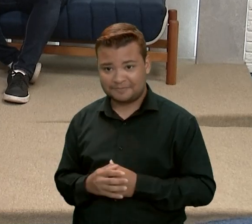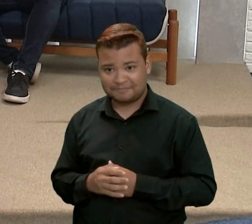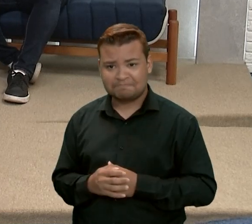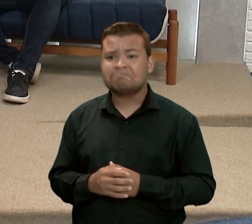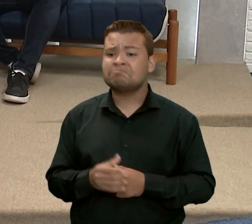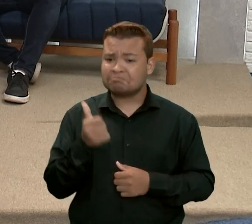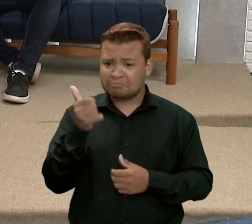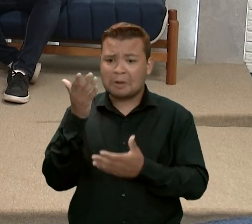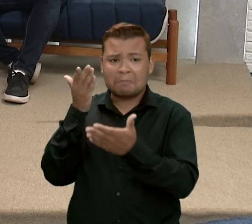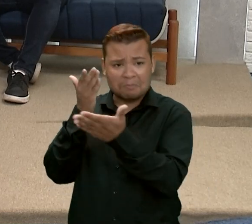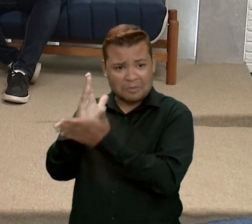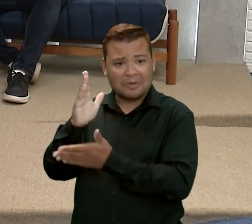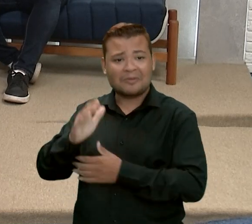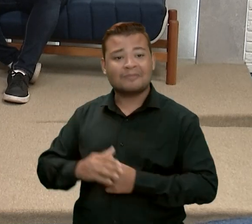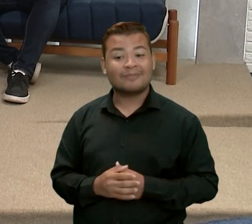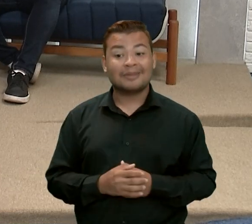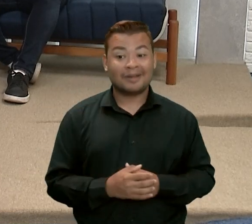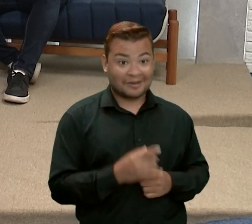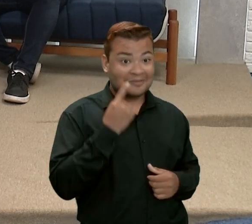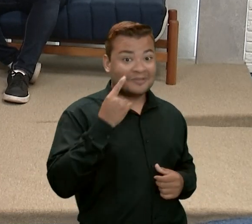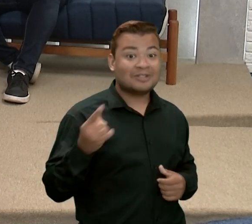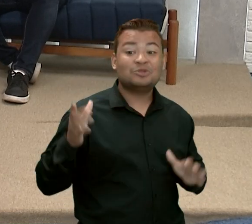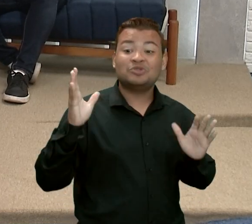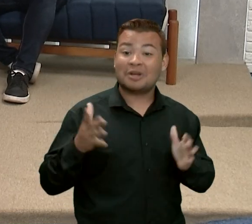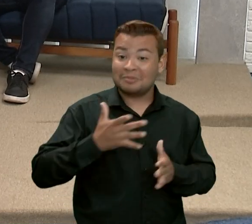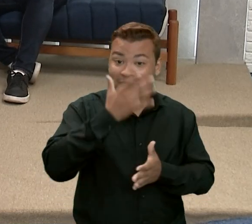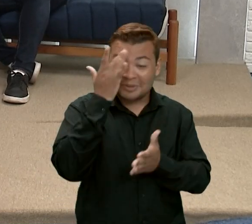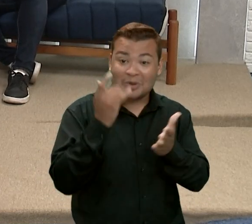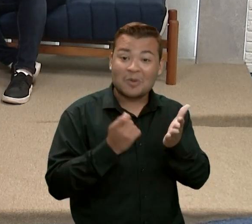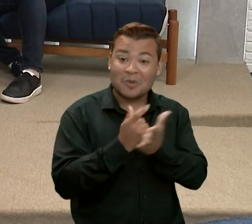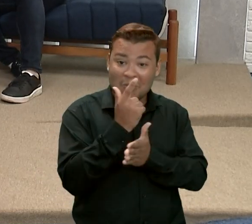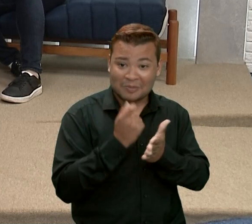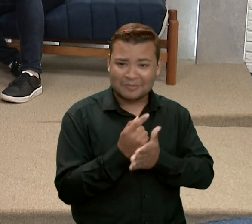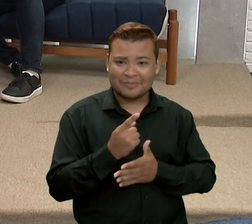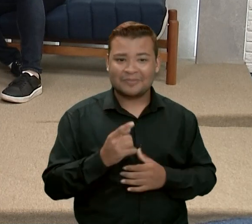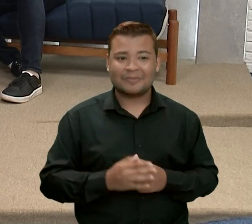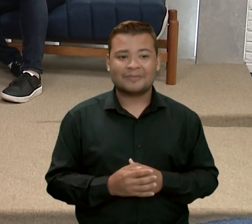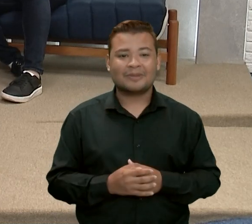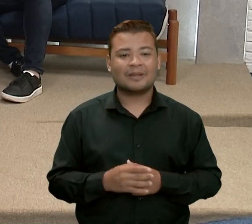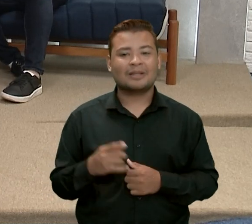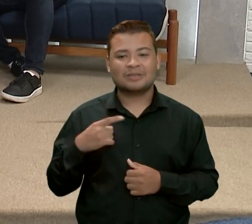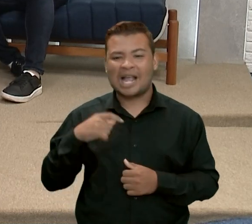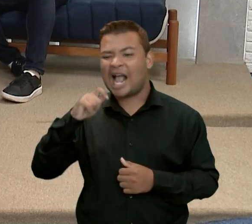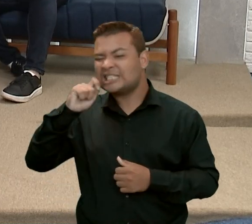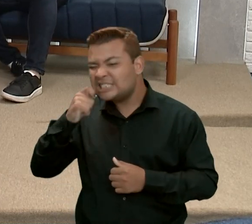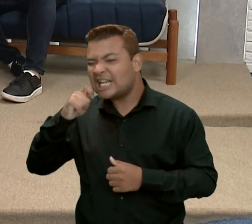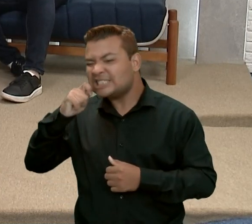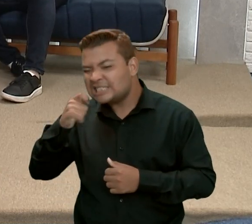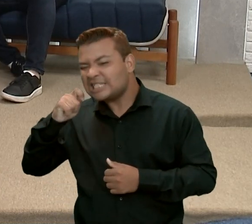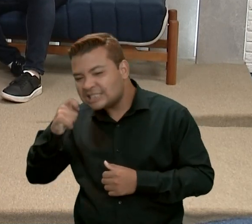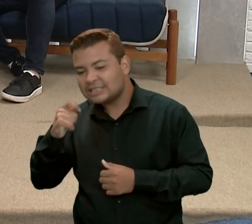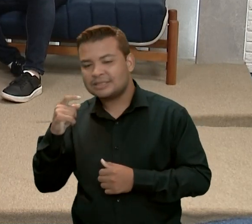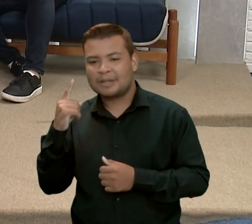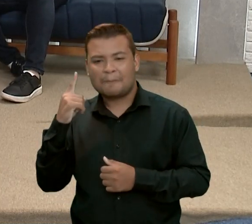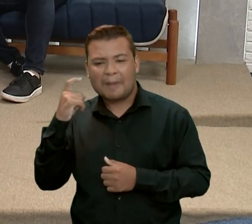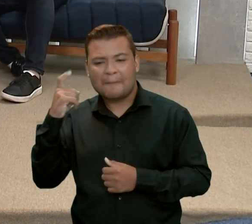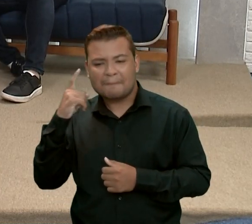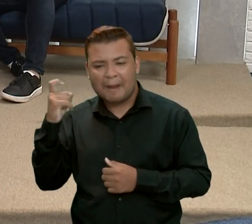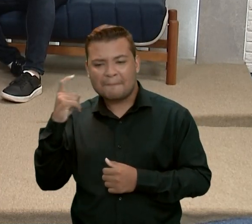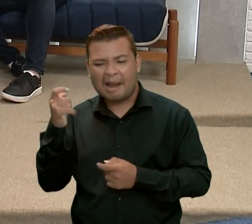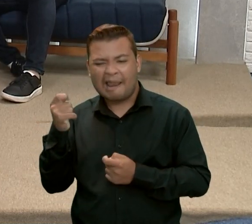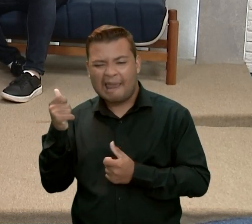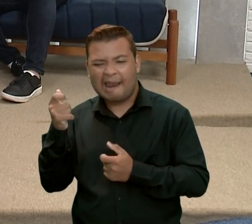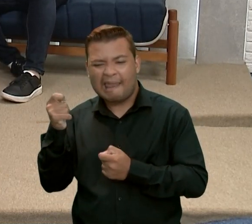Aprovado, Olha, viu? Já temos um consumidor. Dá pra escutar o crec-crec? Às vezes a gente tá fazendo até ASMR,